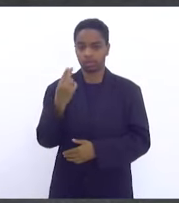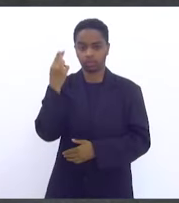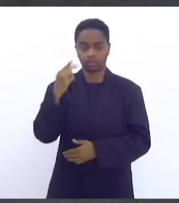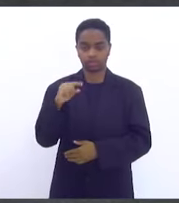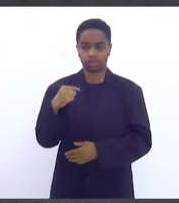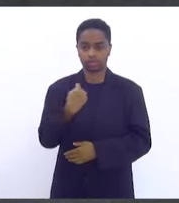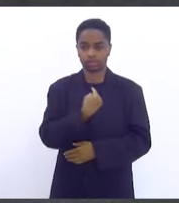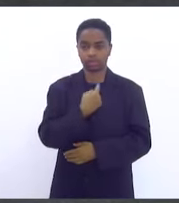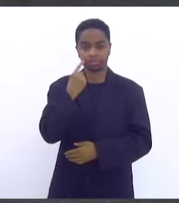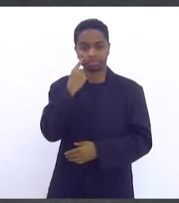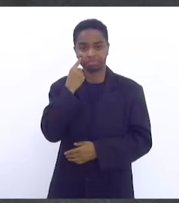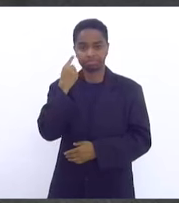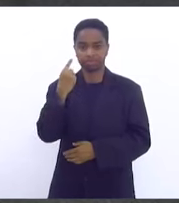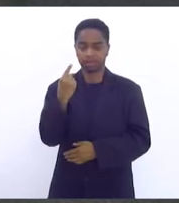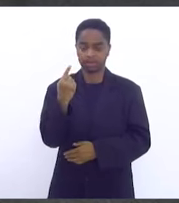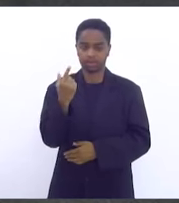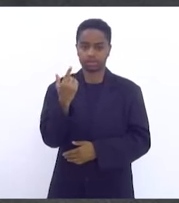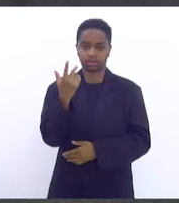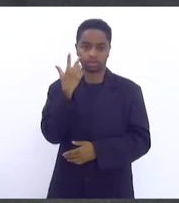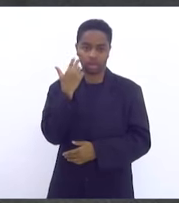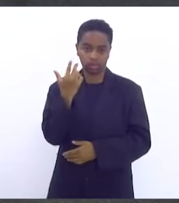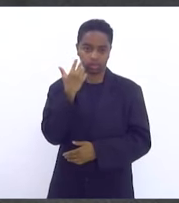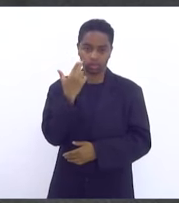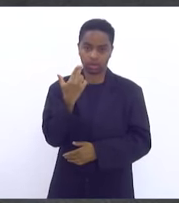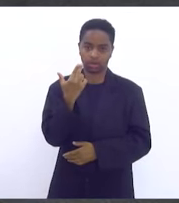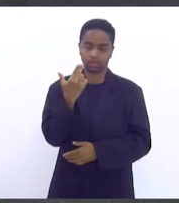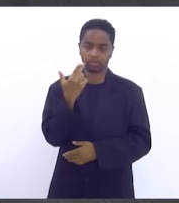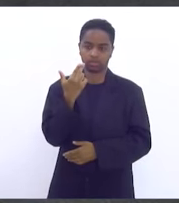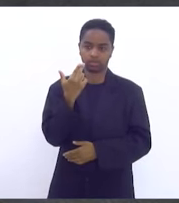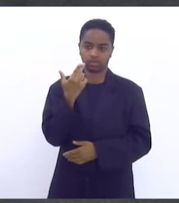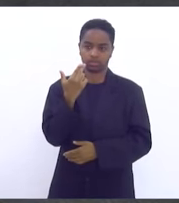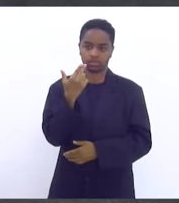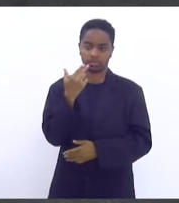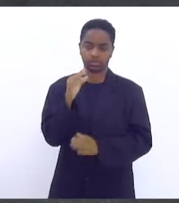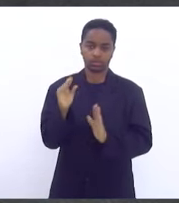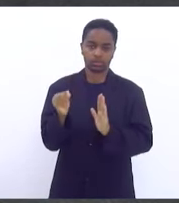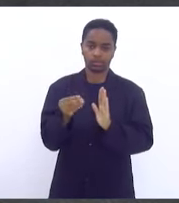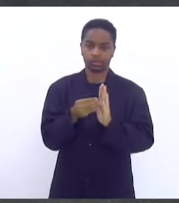gente ache natural colocar